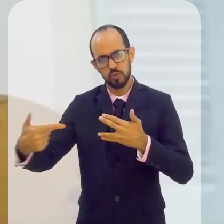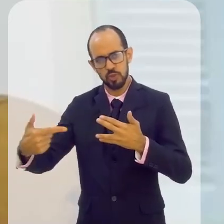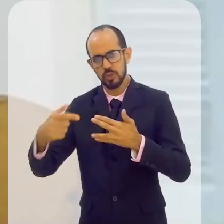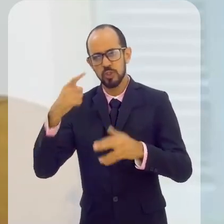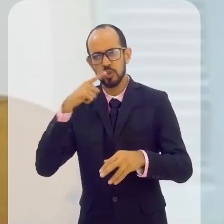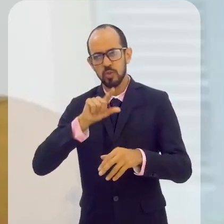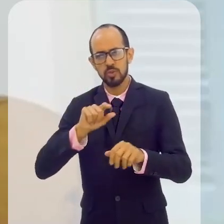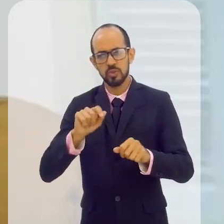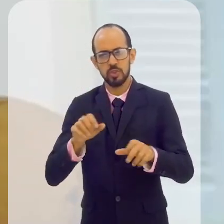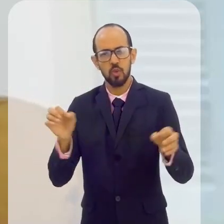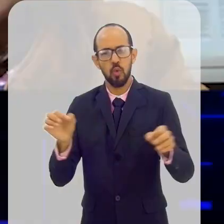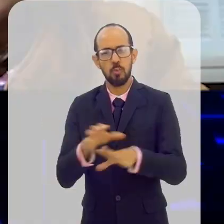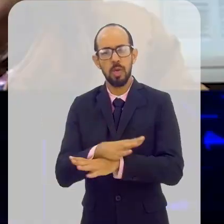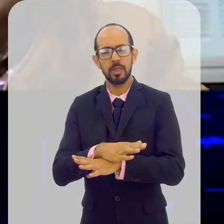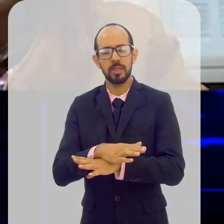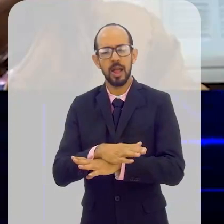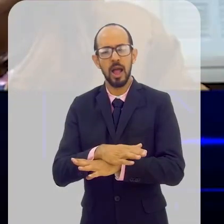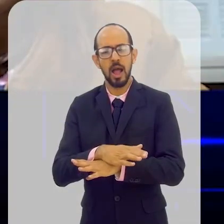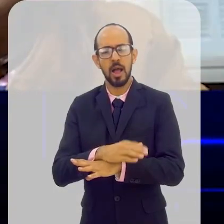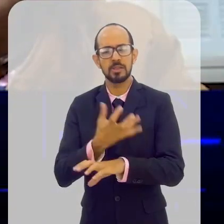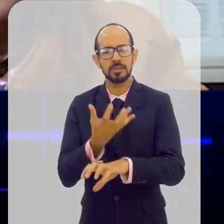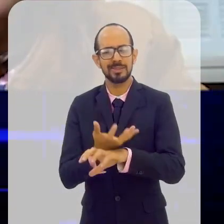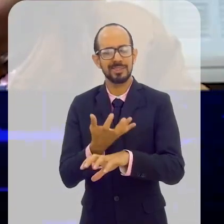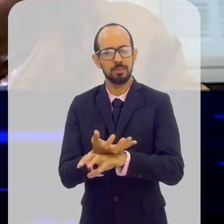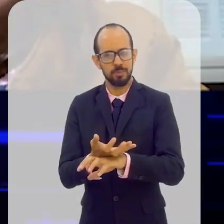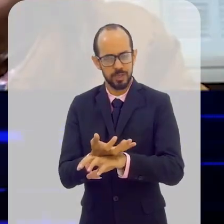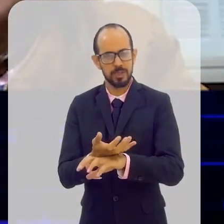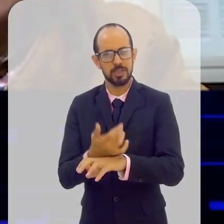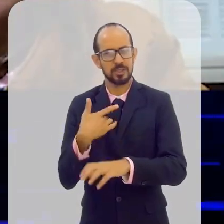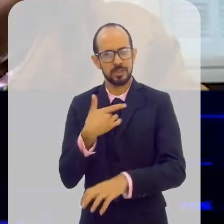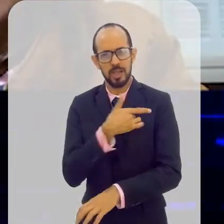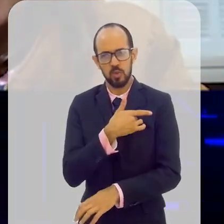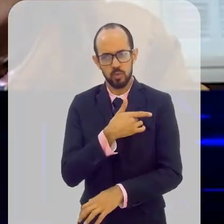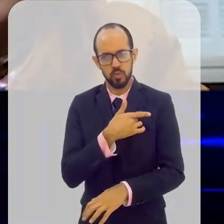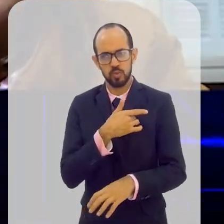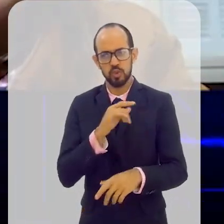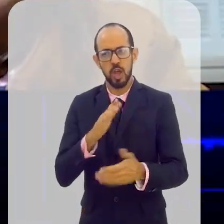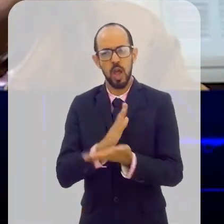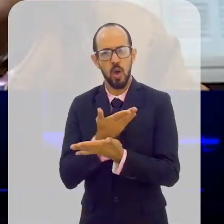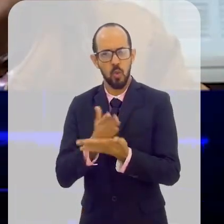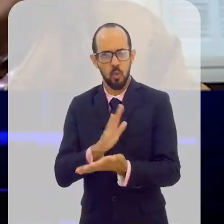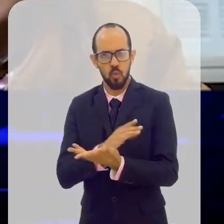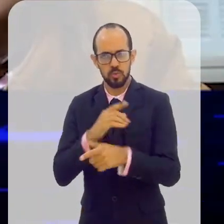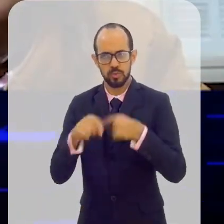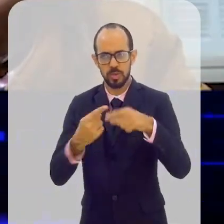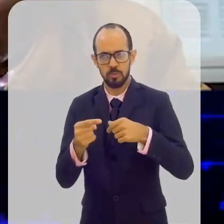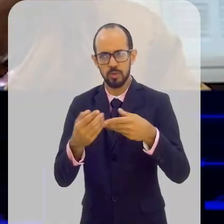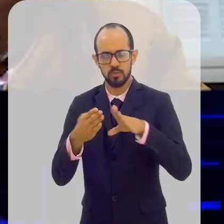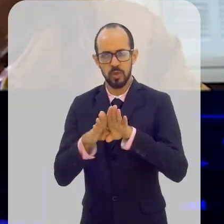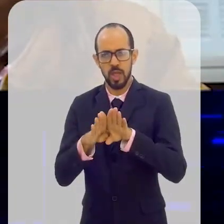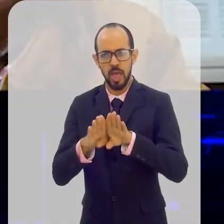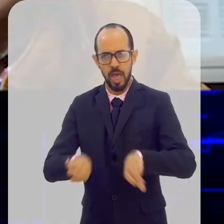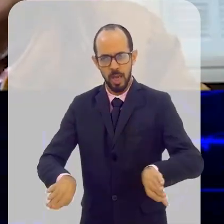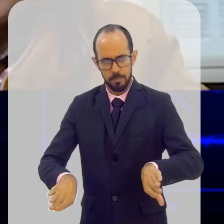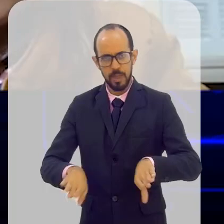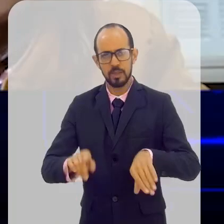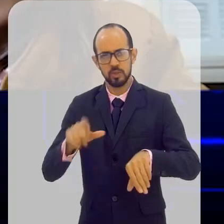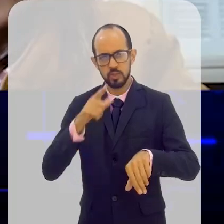carga horária de estágio de cursos da saúde. Então, alguns cursos ficaram, né? E aí a gente veio, depois da